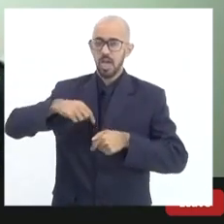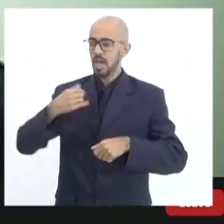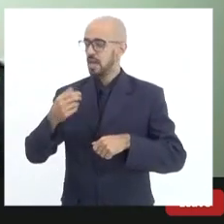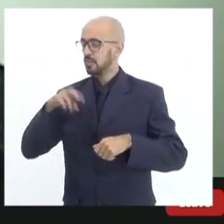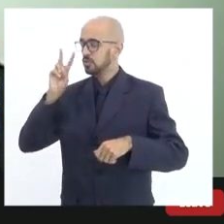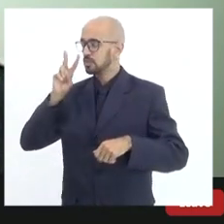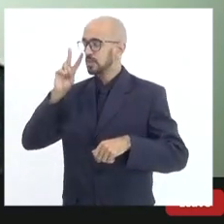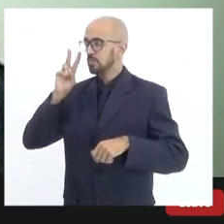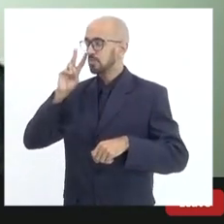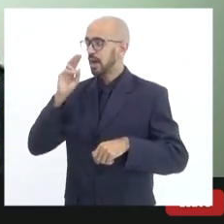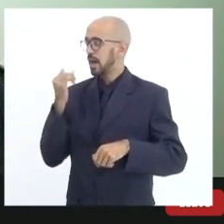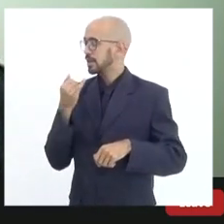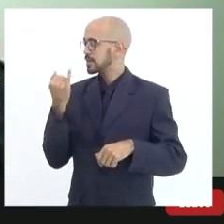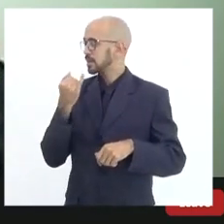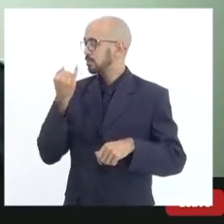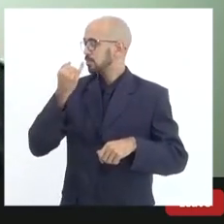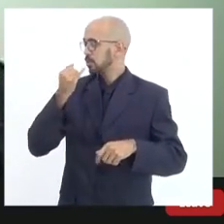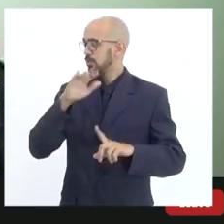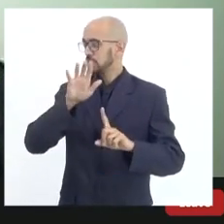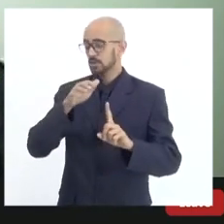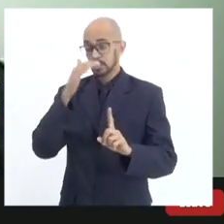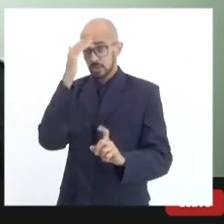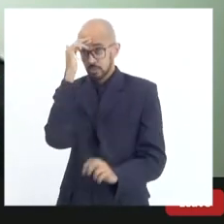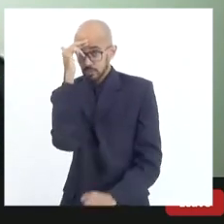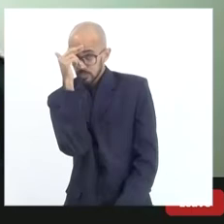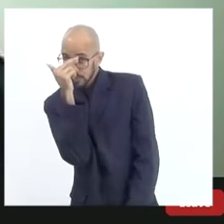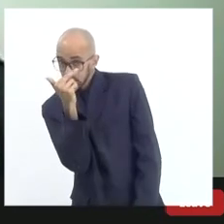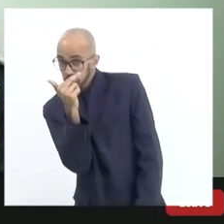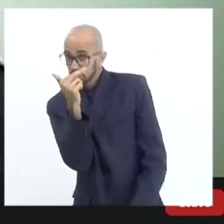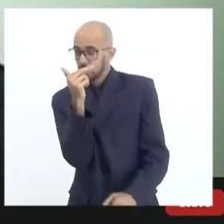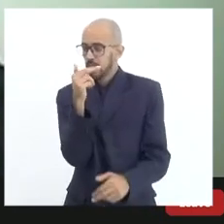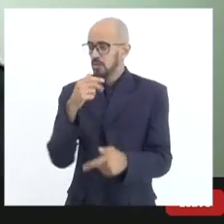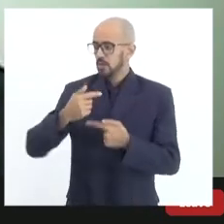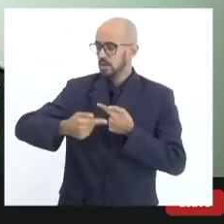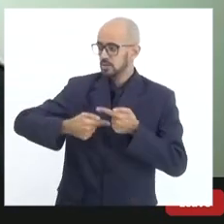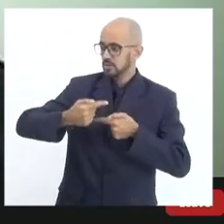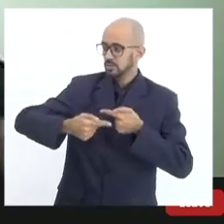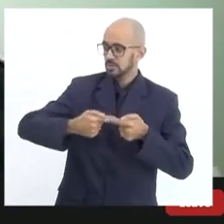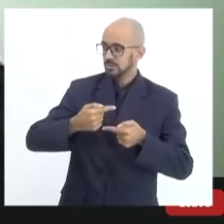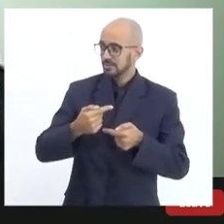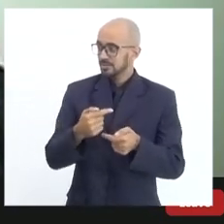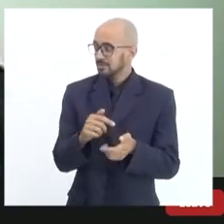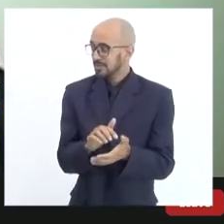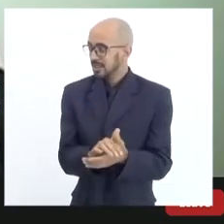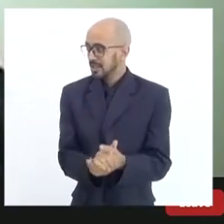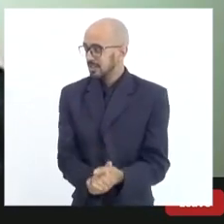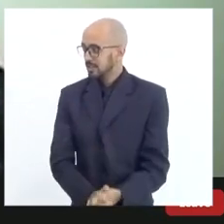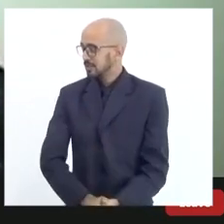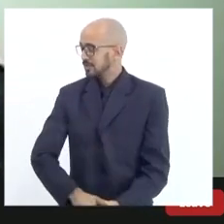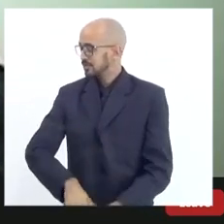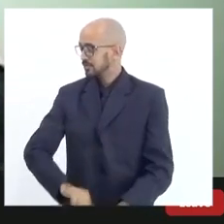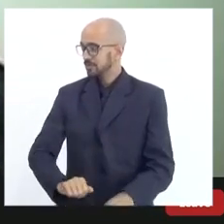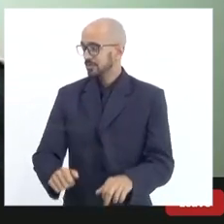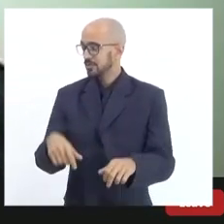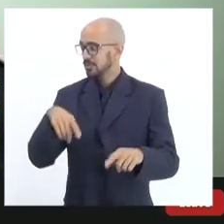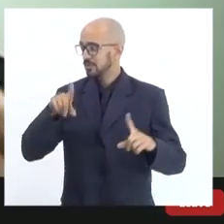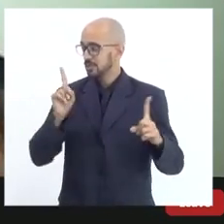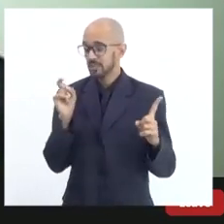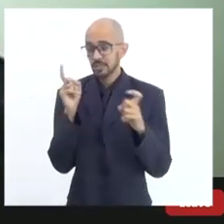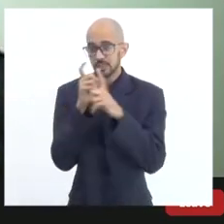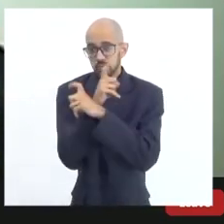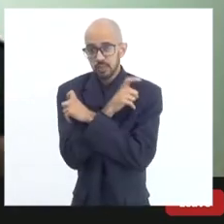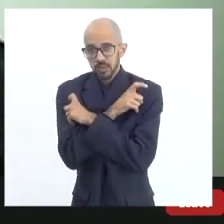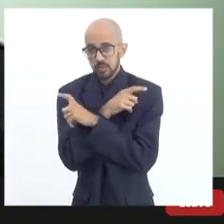importância de se respeitar a ancestralidade e o que, que significa, né, na verdade,